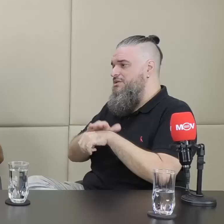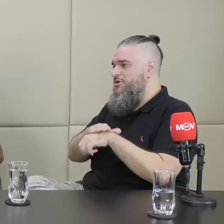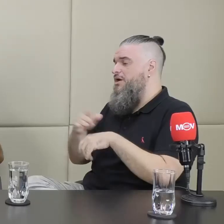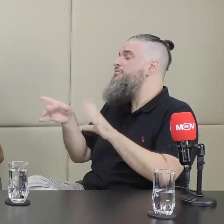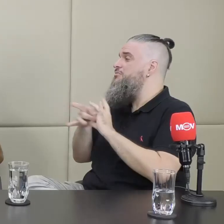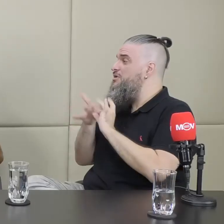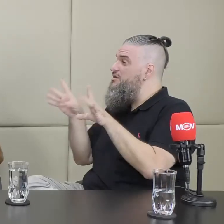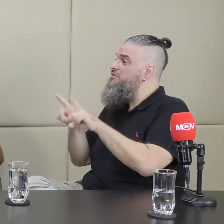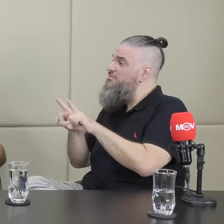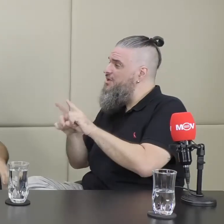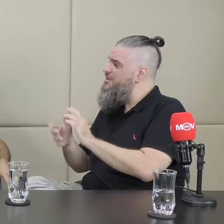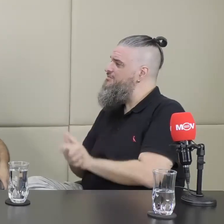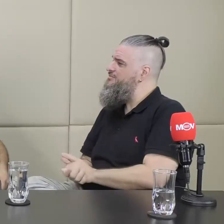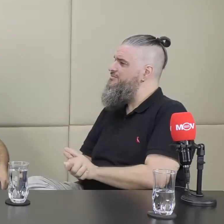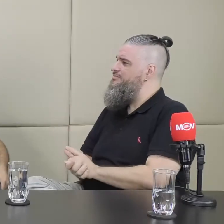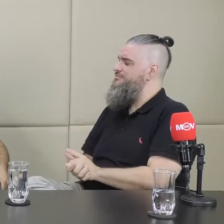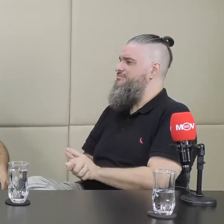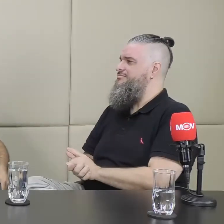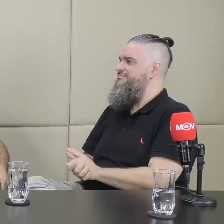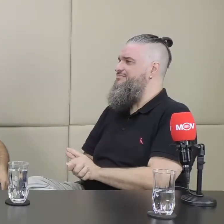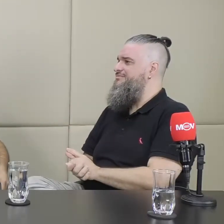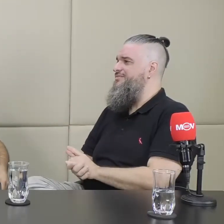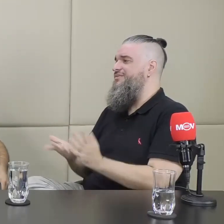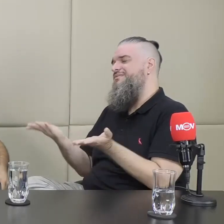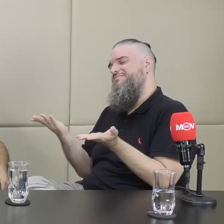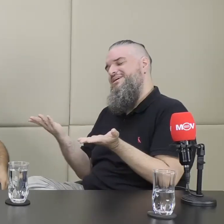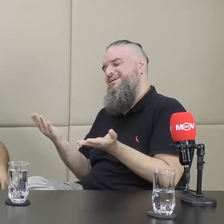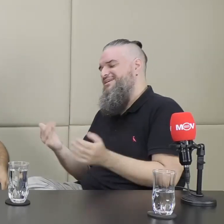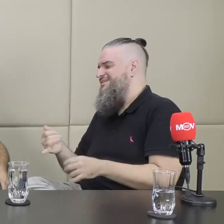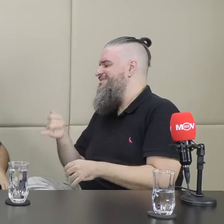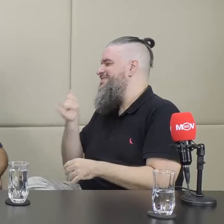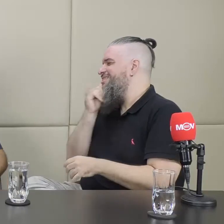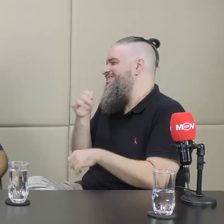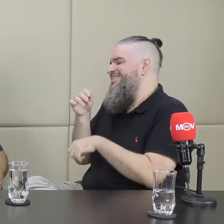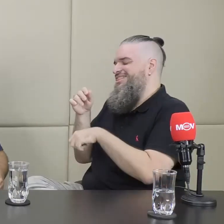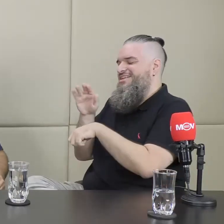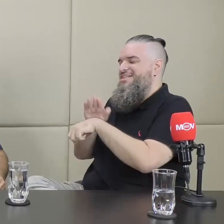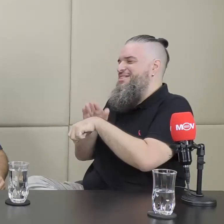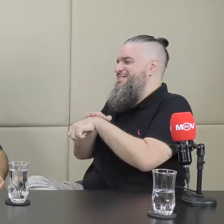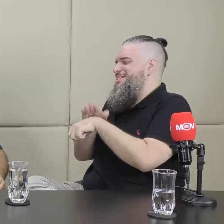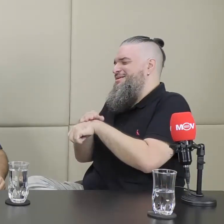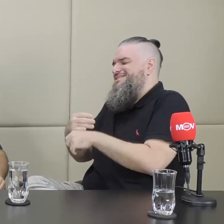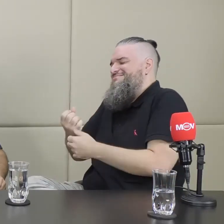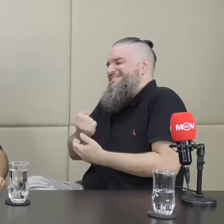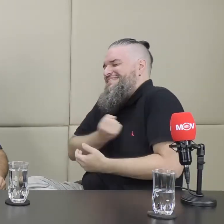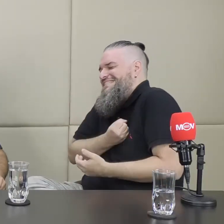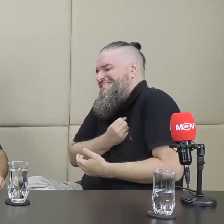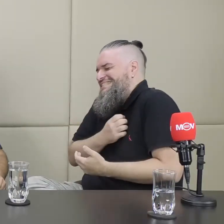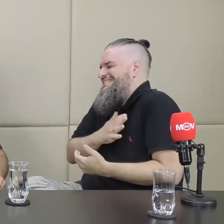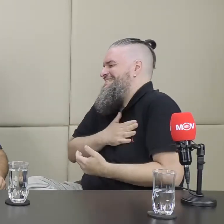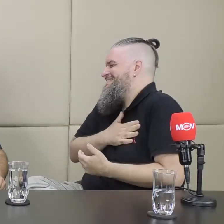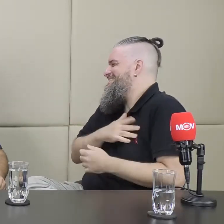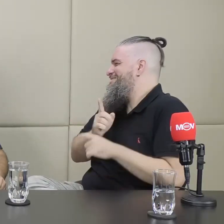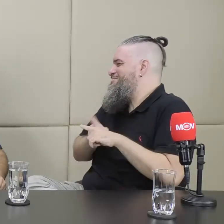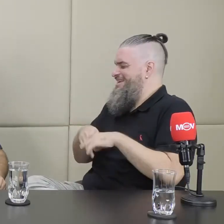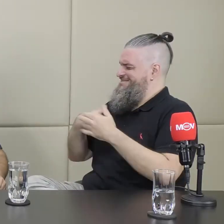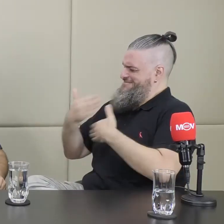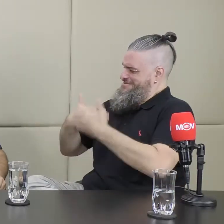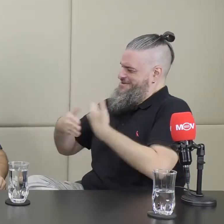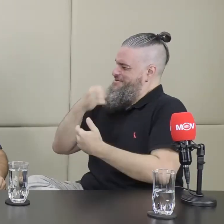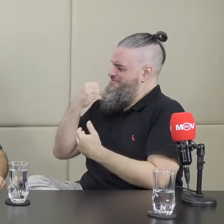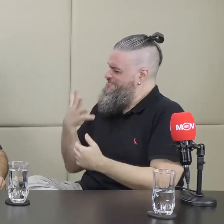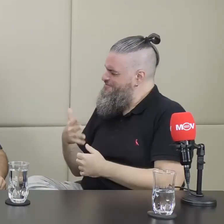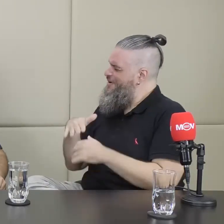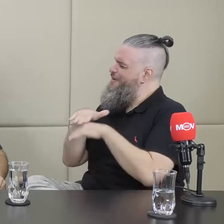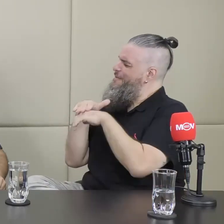freelancer. Ok. Gente, o tempo acaba machucando a gente quando a conversa é boa, né?